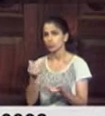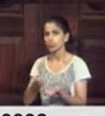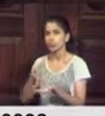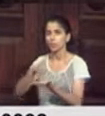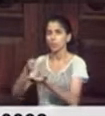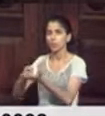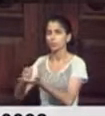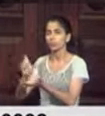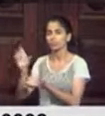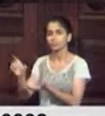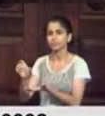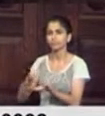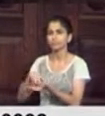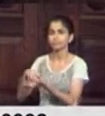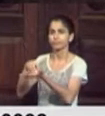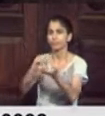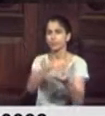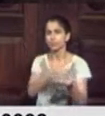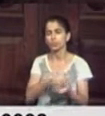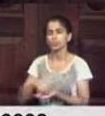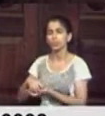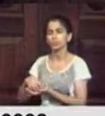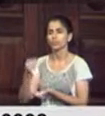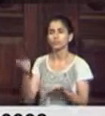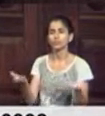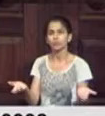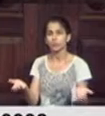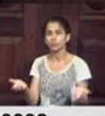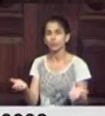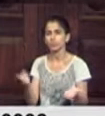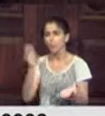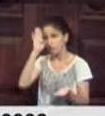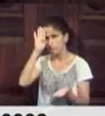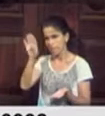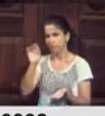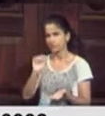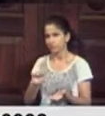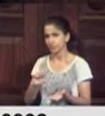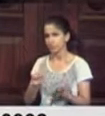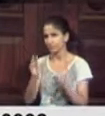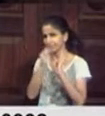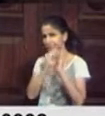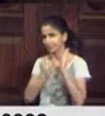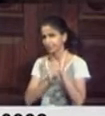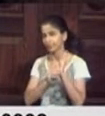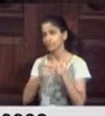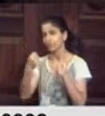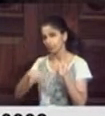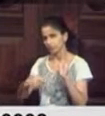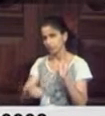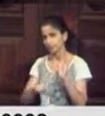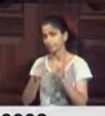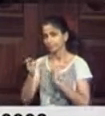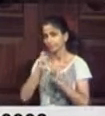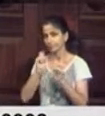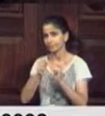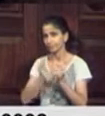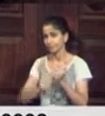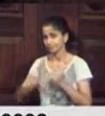vem. Ora, o que nós teremos que fazer? Primeiro, uma avaliação profunda das despesas.